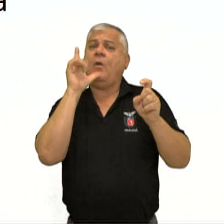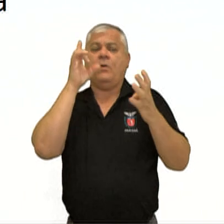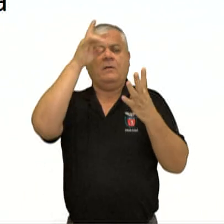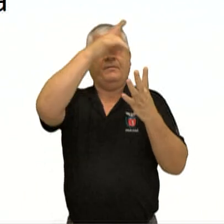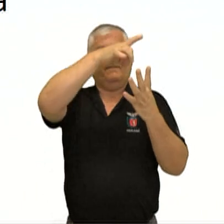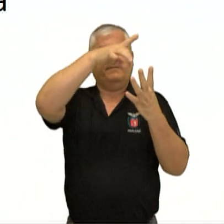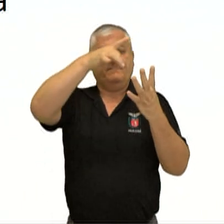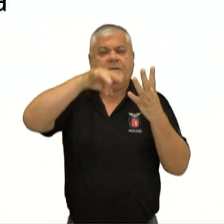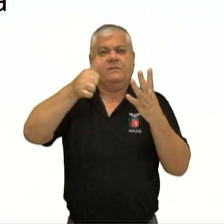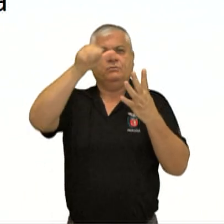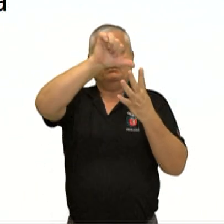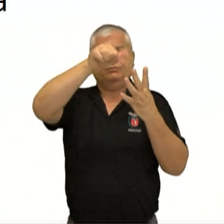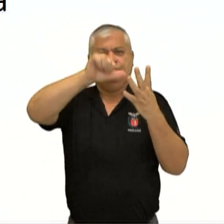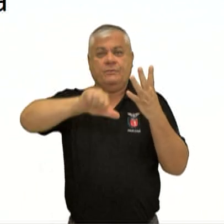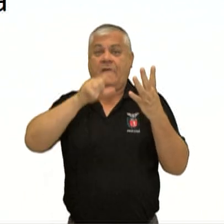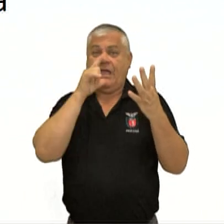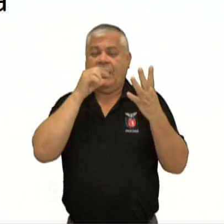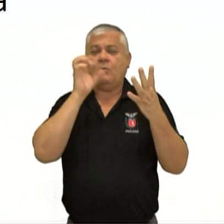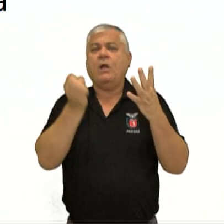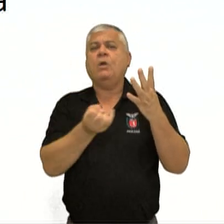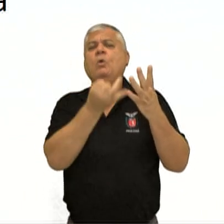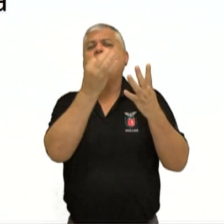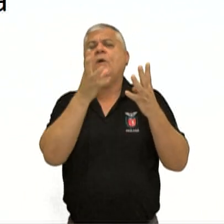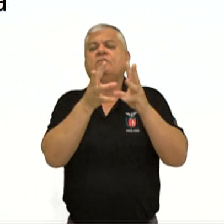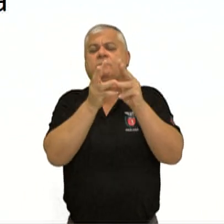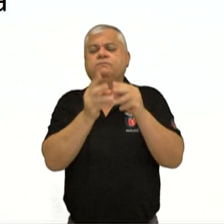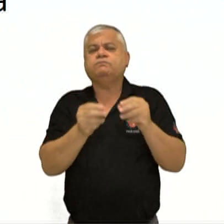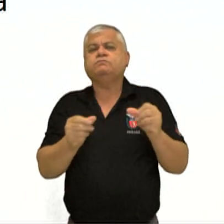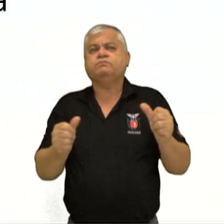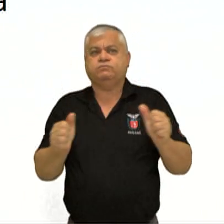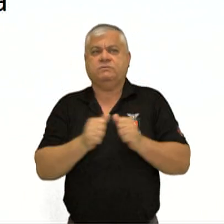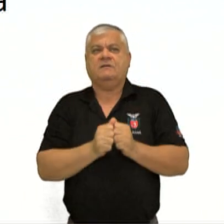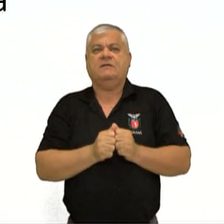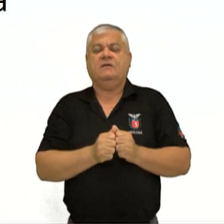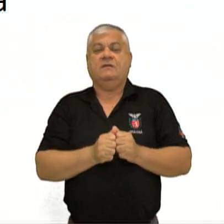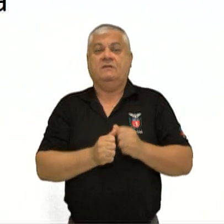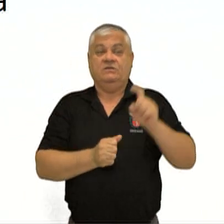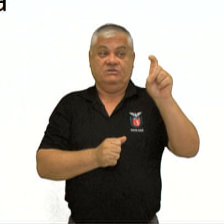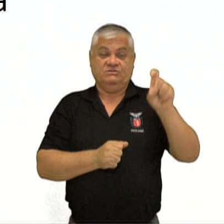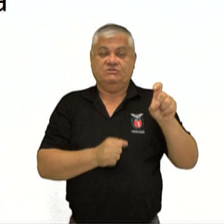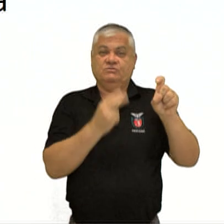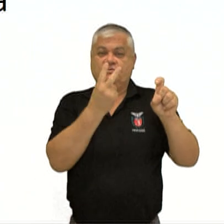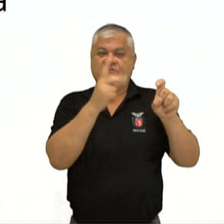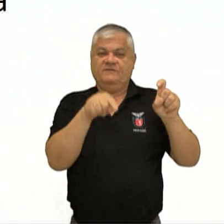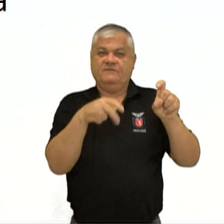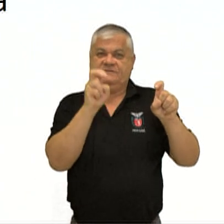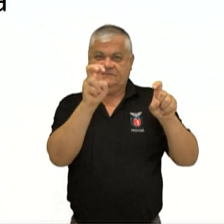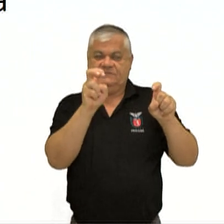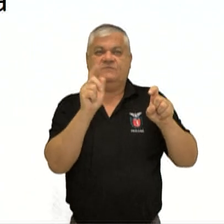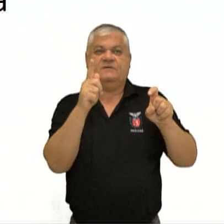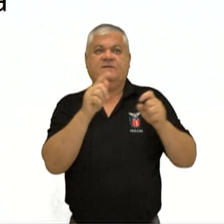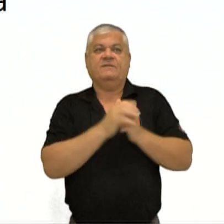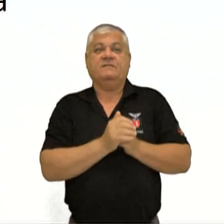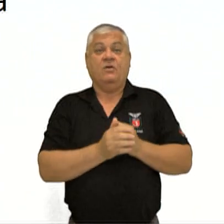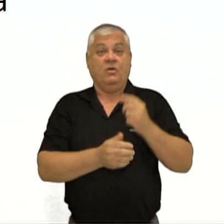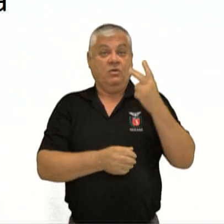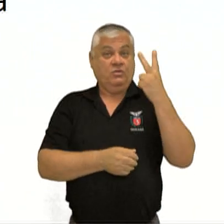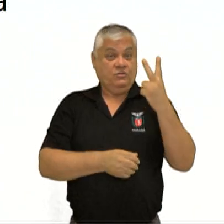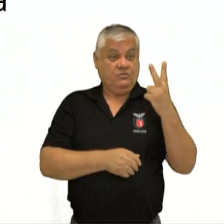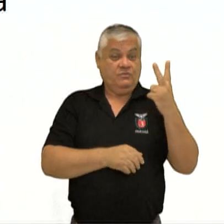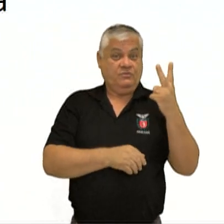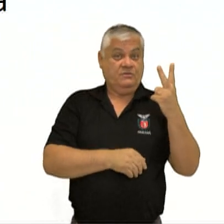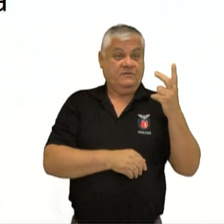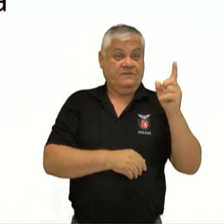tubos, quanto de sal conseguiria dissolver? Fazendo a continha, dá 2,5. Ou seja,